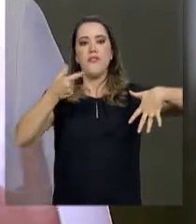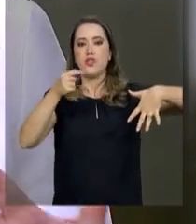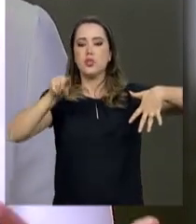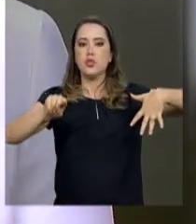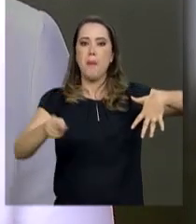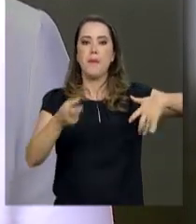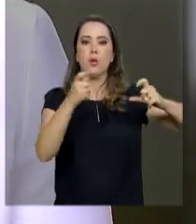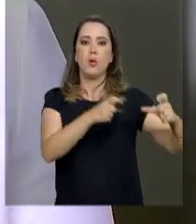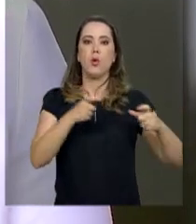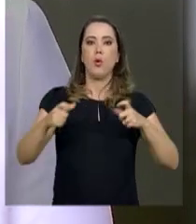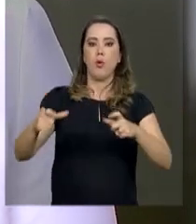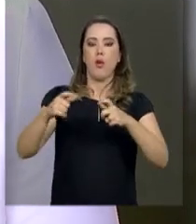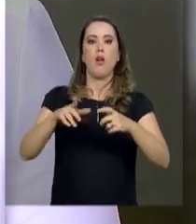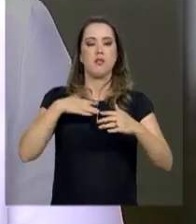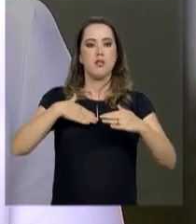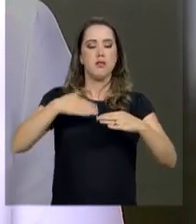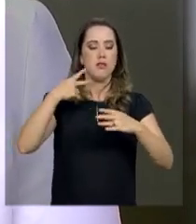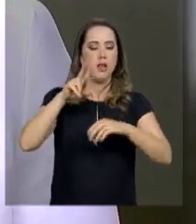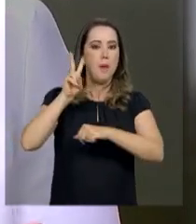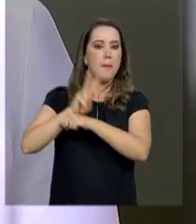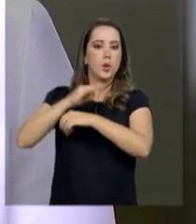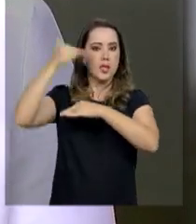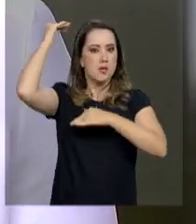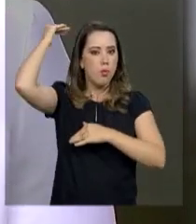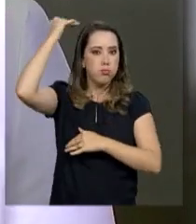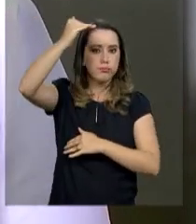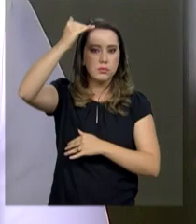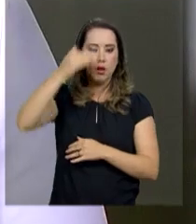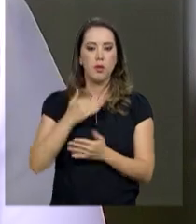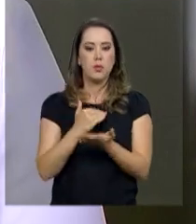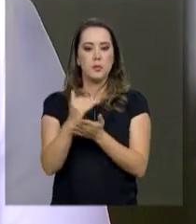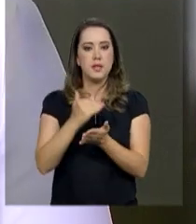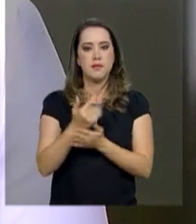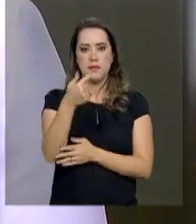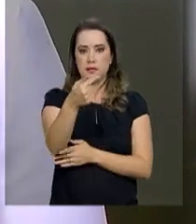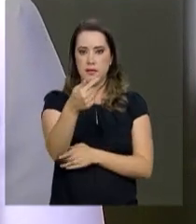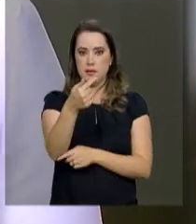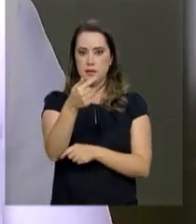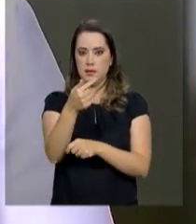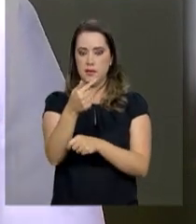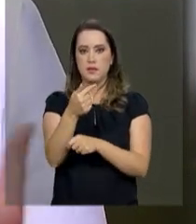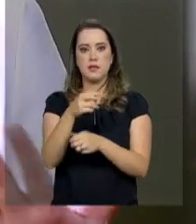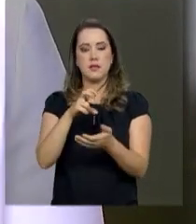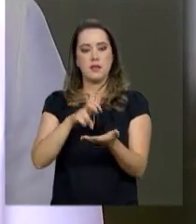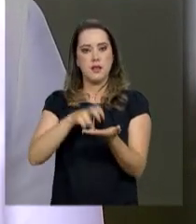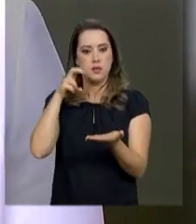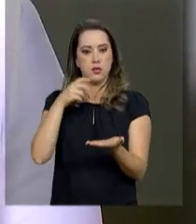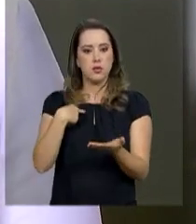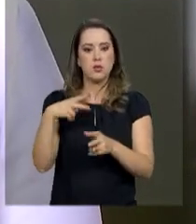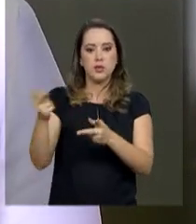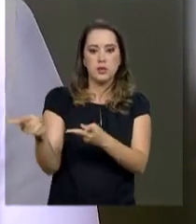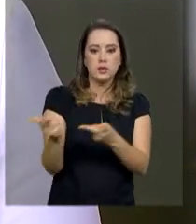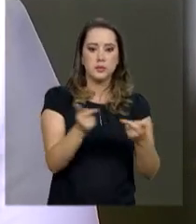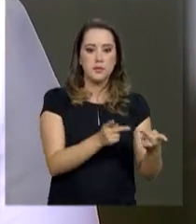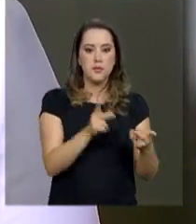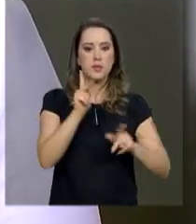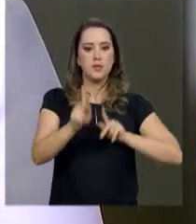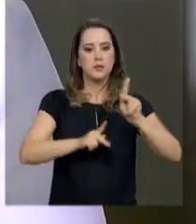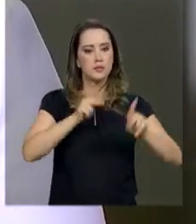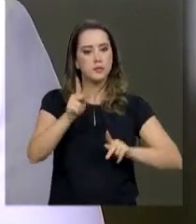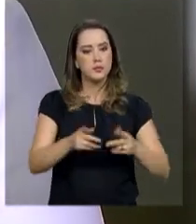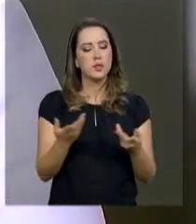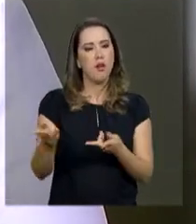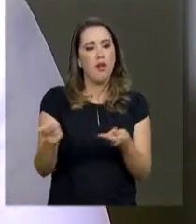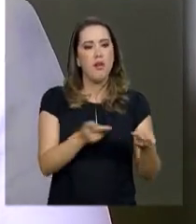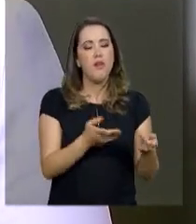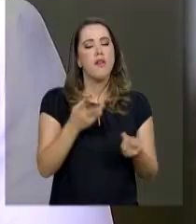arquibancadas, cobertas inclusive, estão abertas a partir das 7 horas da manhã. Então nós convocamos, convidamos, na verdade, a população